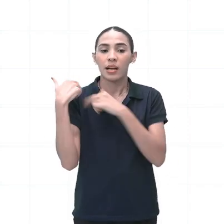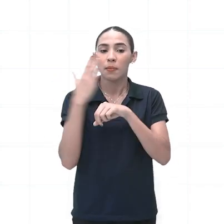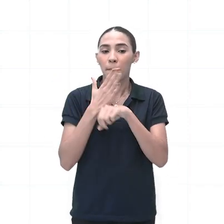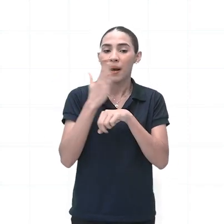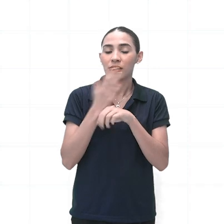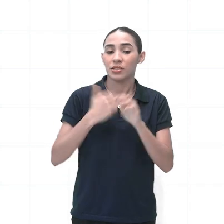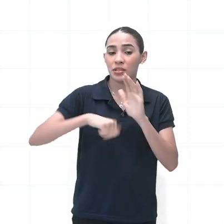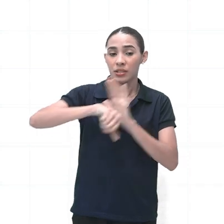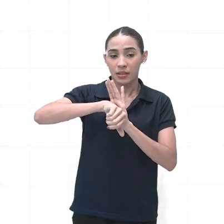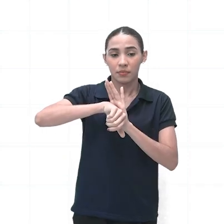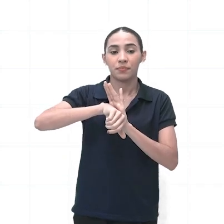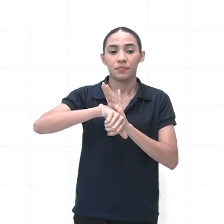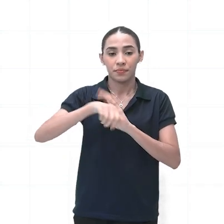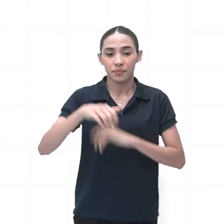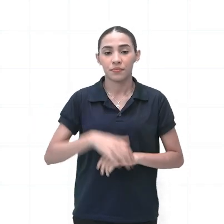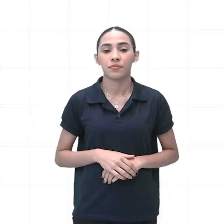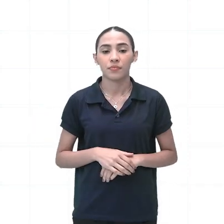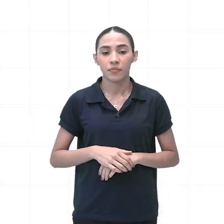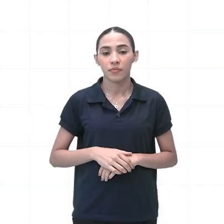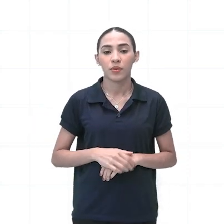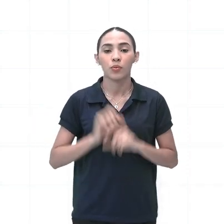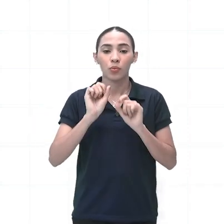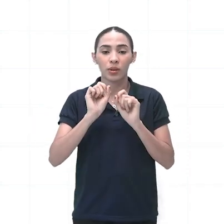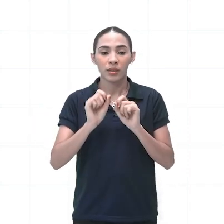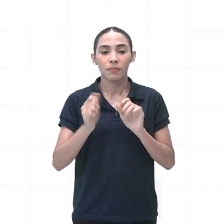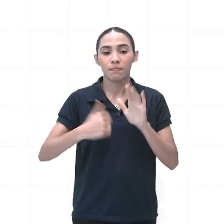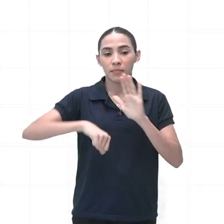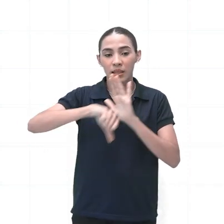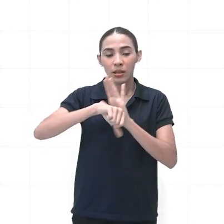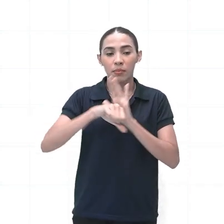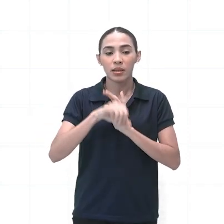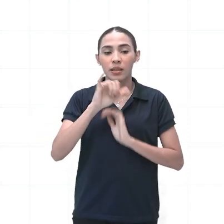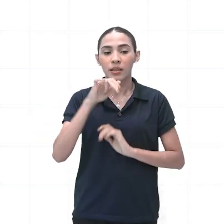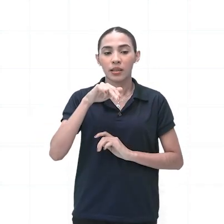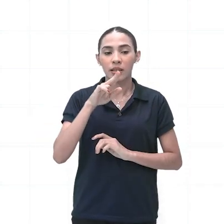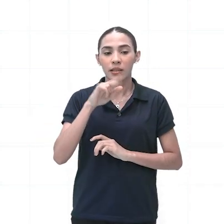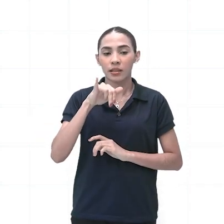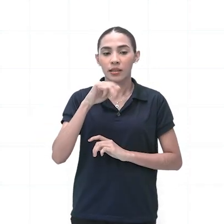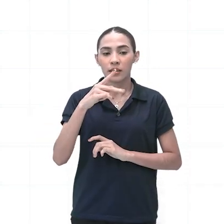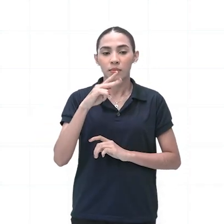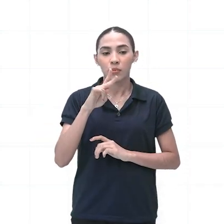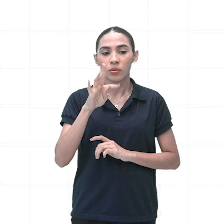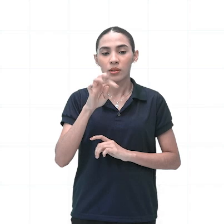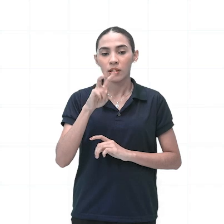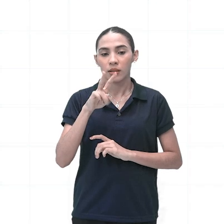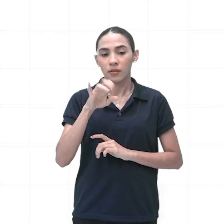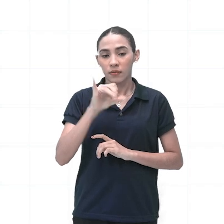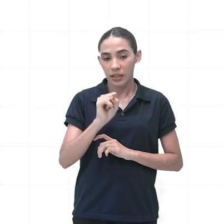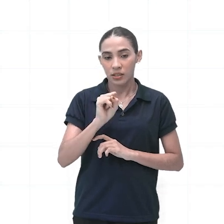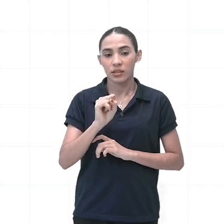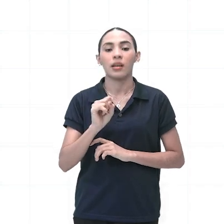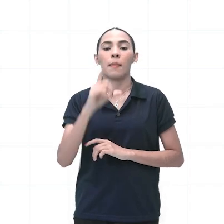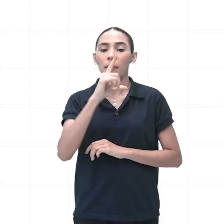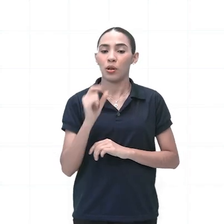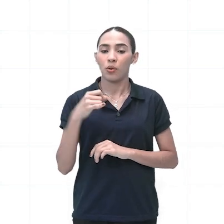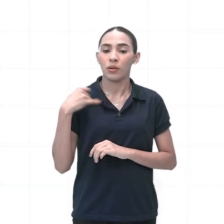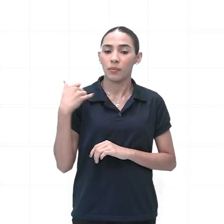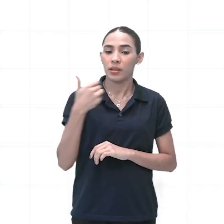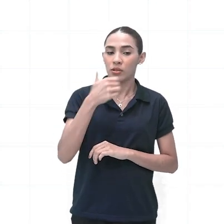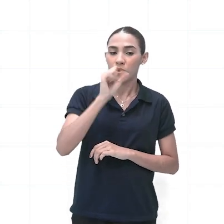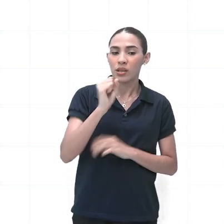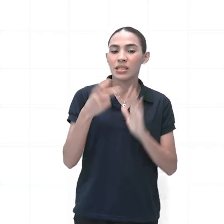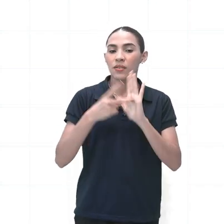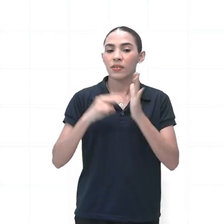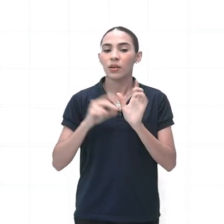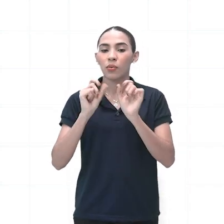pela prática de crimes que são penalmente inimputáveis. Os menores de 18 anos